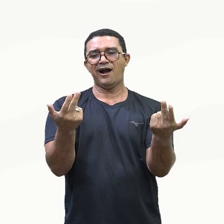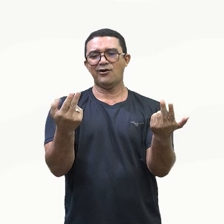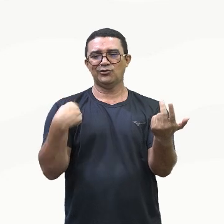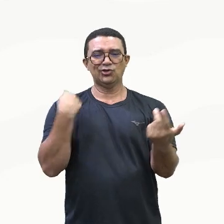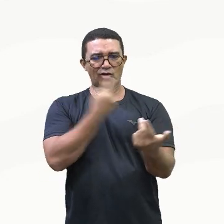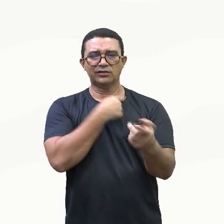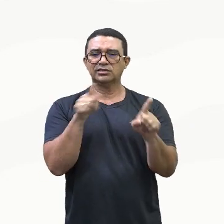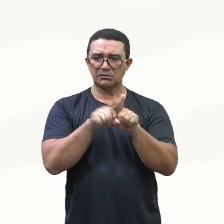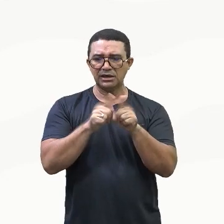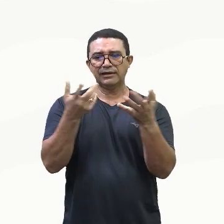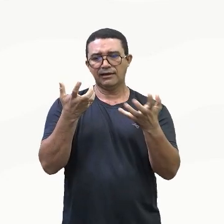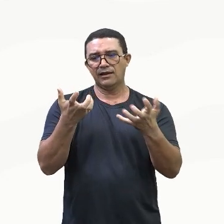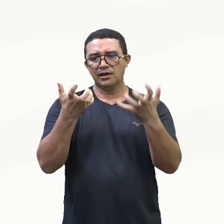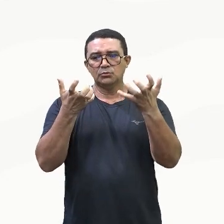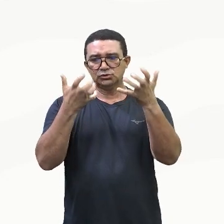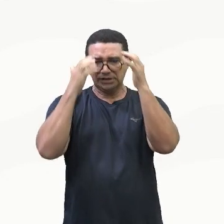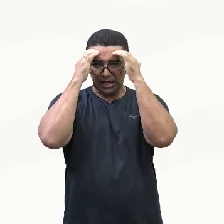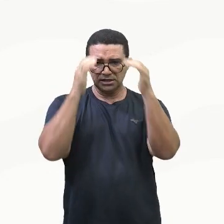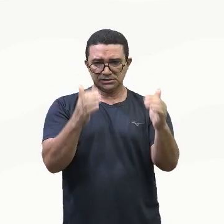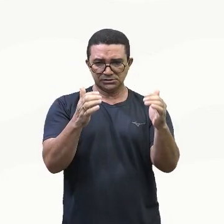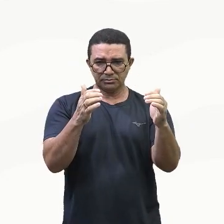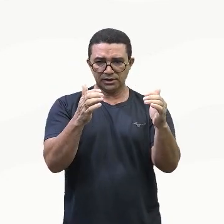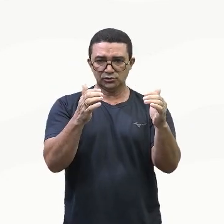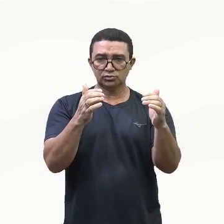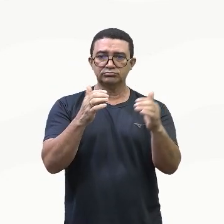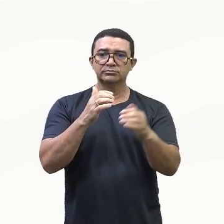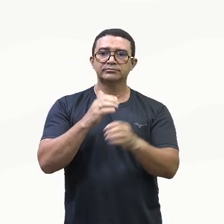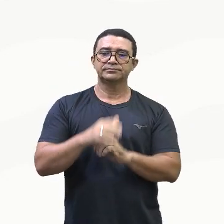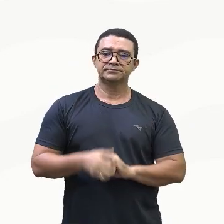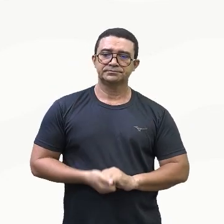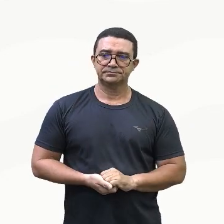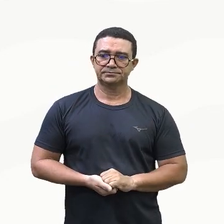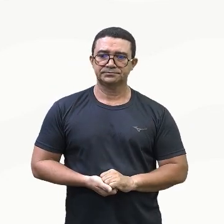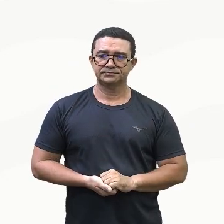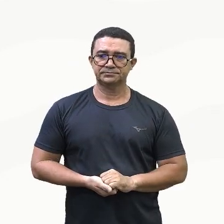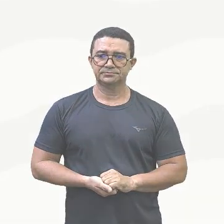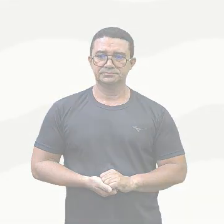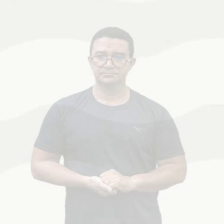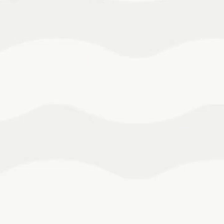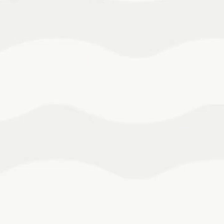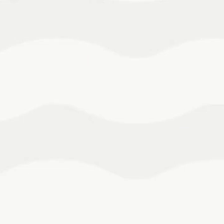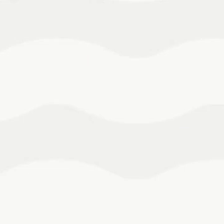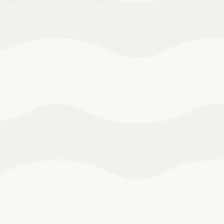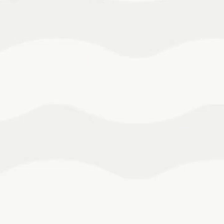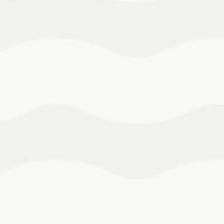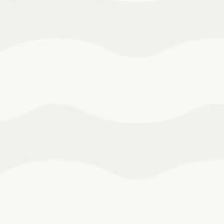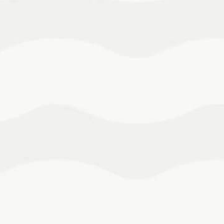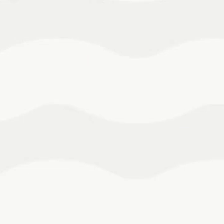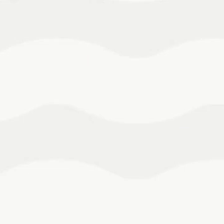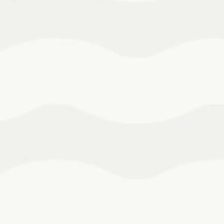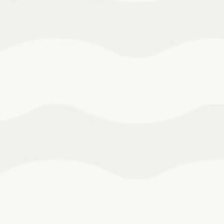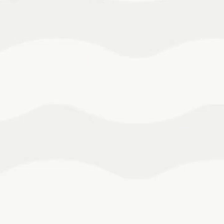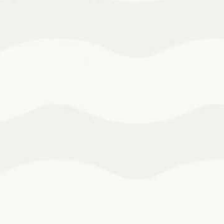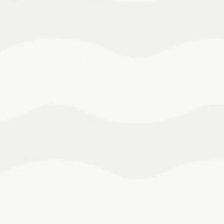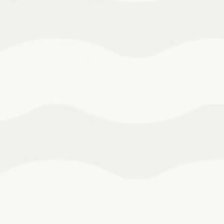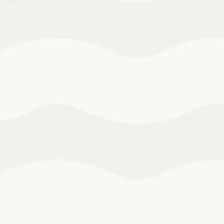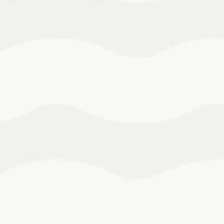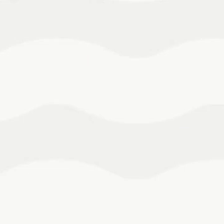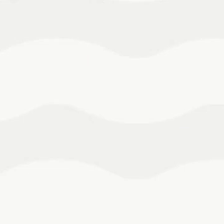queremos respeito, não é verdade? Bom, depois disso, questione os alunos sobre